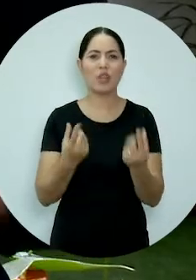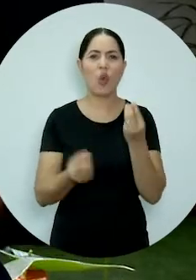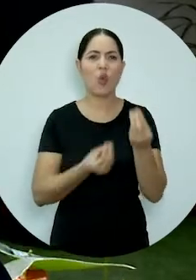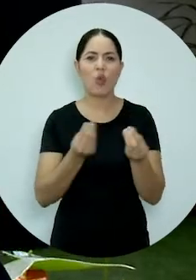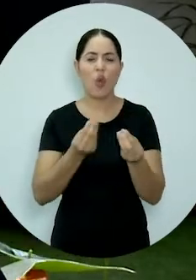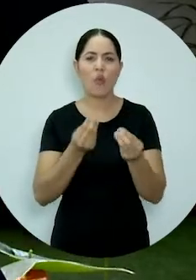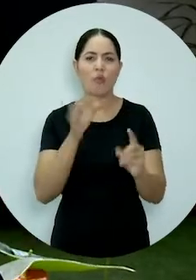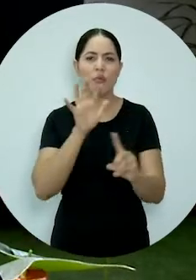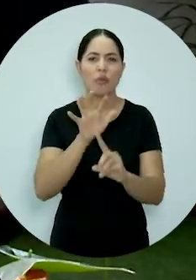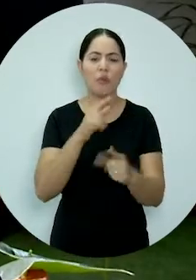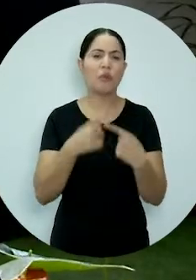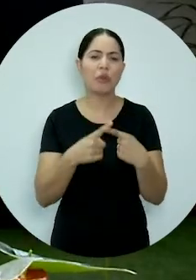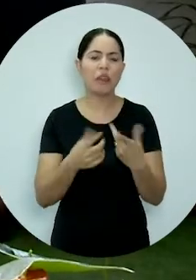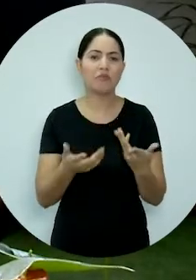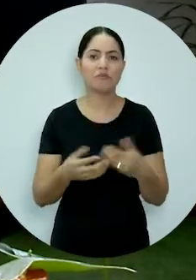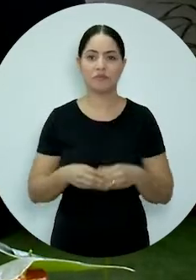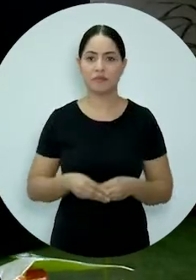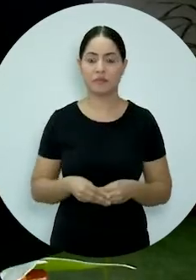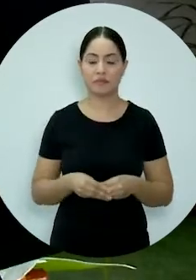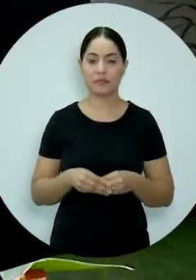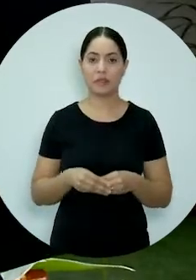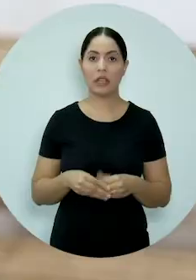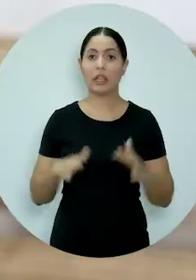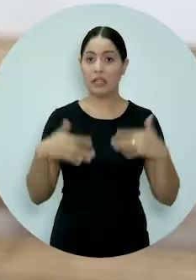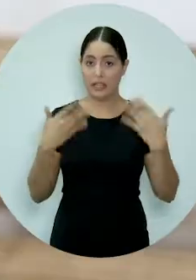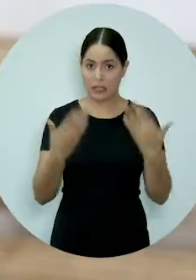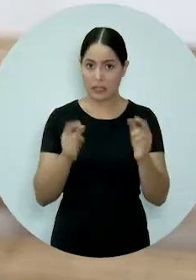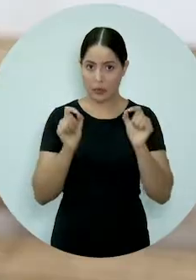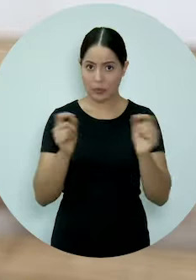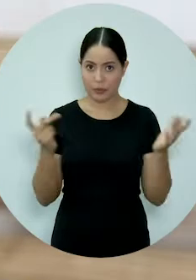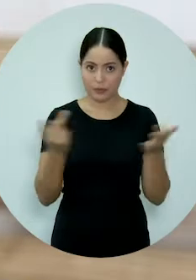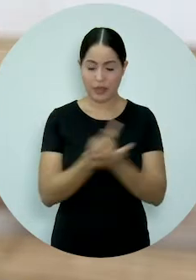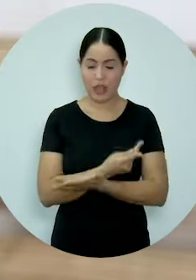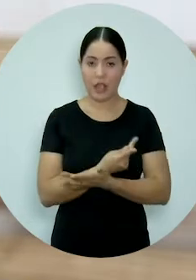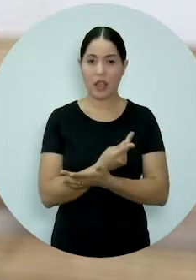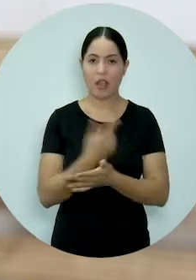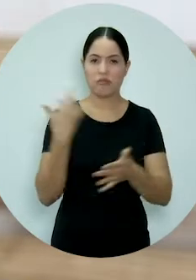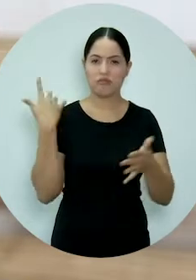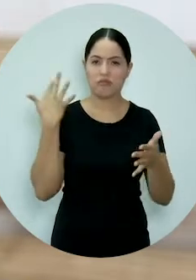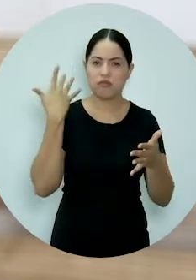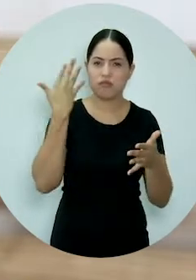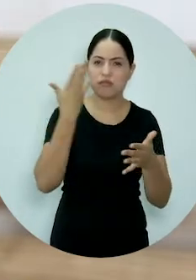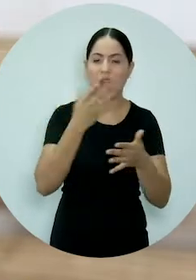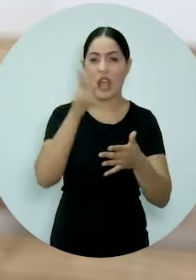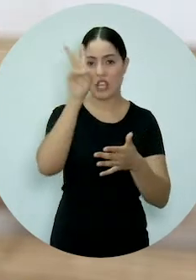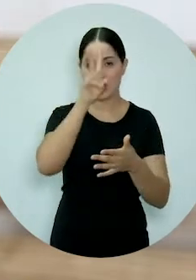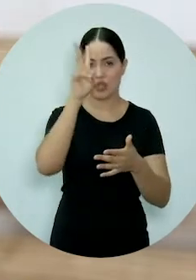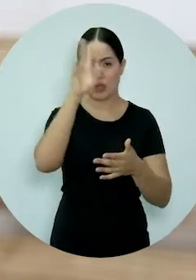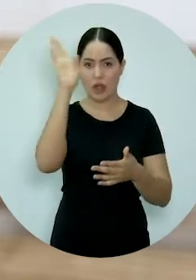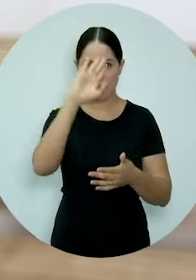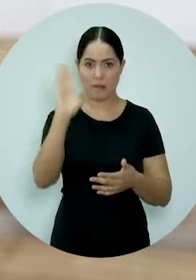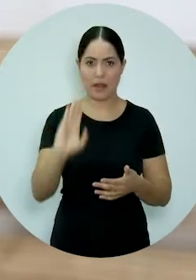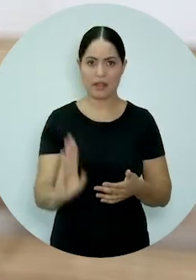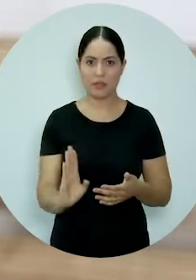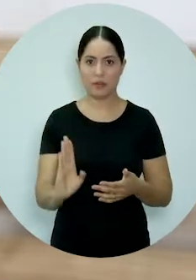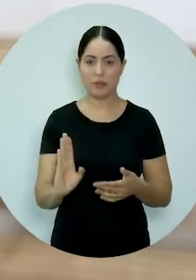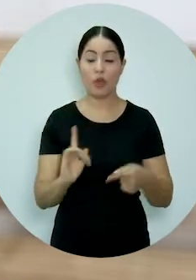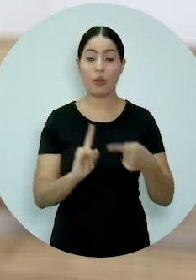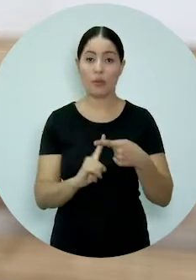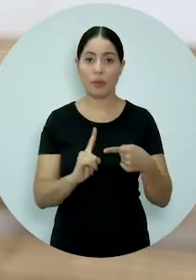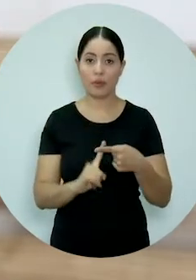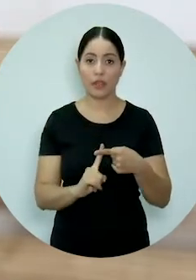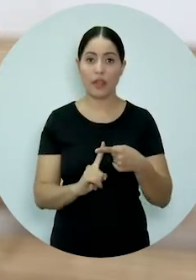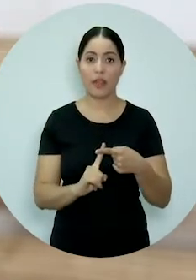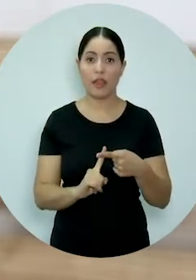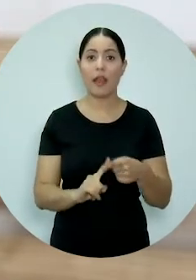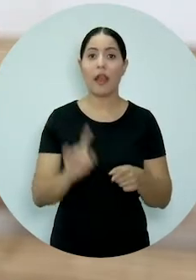talvez... Qual que é o reflexo? Por que isso acontece? Então, essa é uma circunstância decorrente do processo histórico do Brasil,